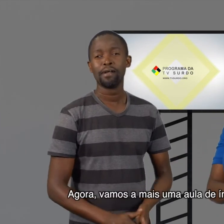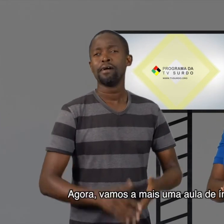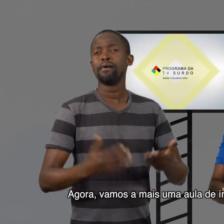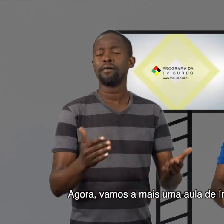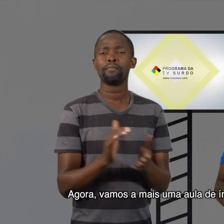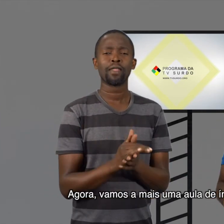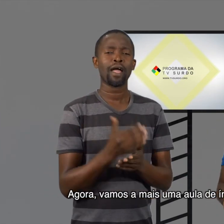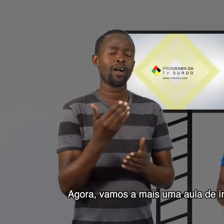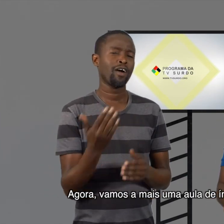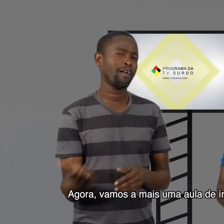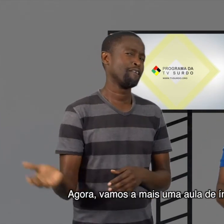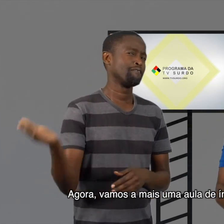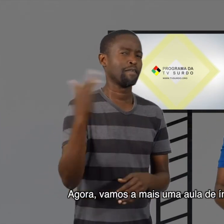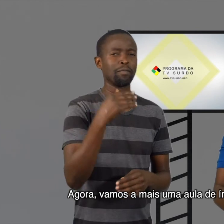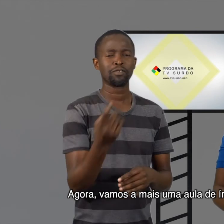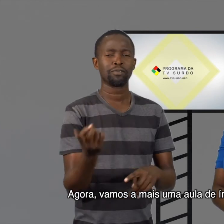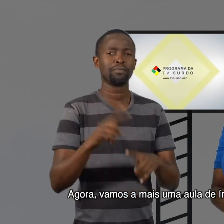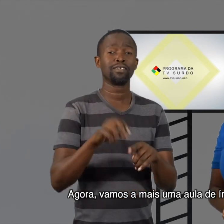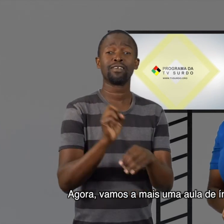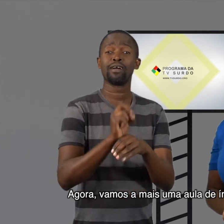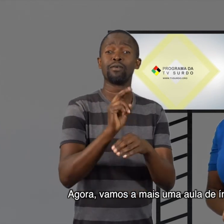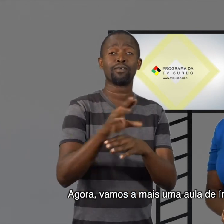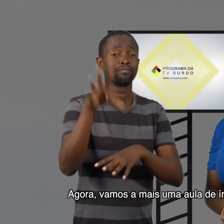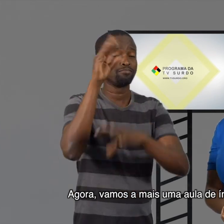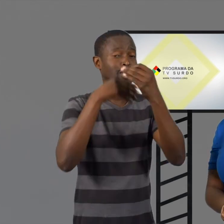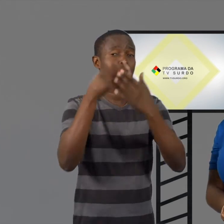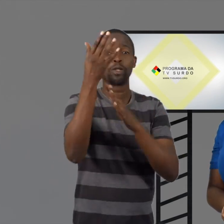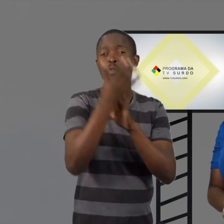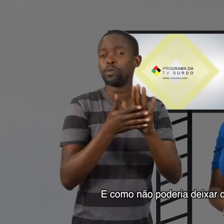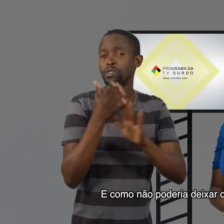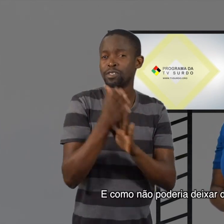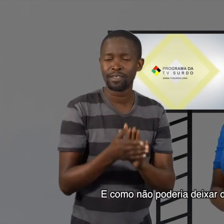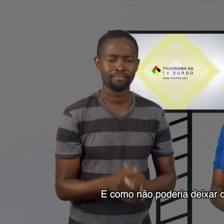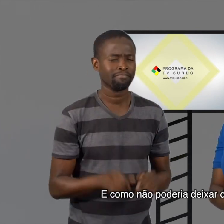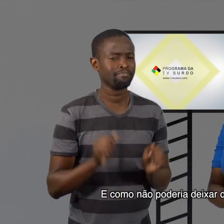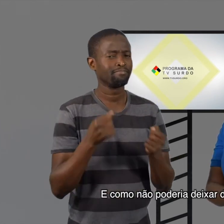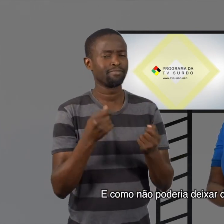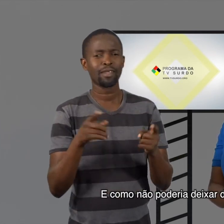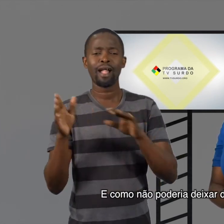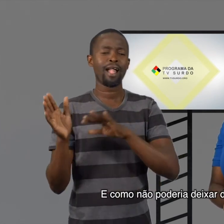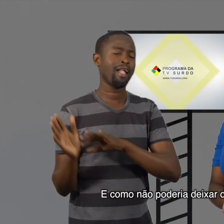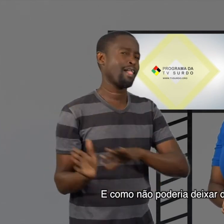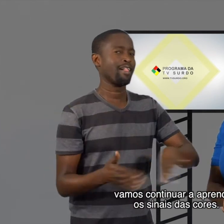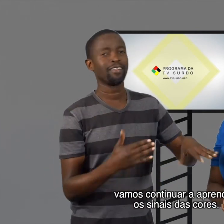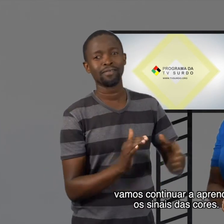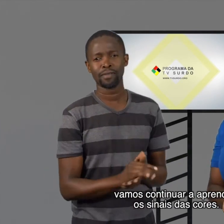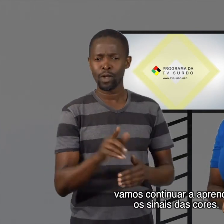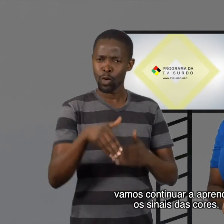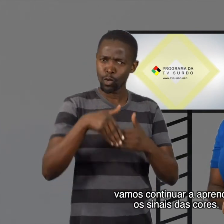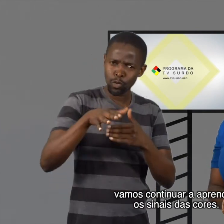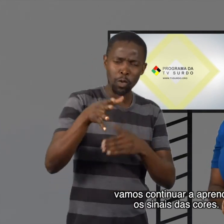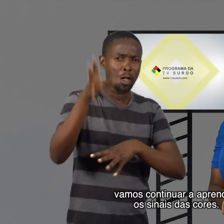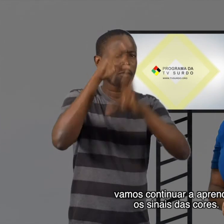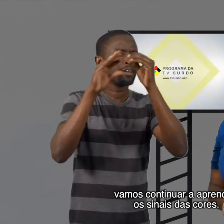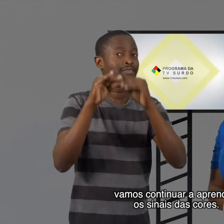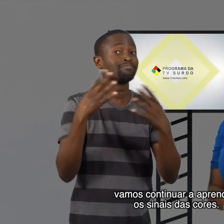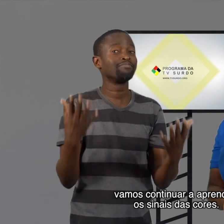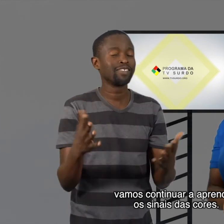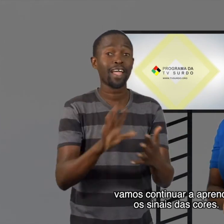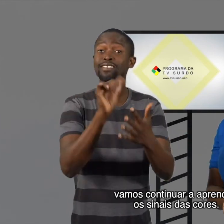Agora, vamos a mais uma aula de Língua de Sinais. E como não poderia deixar de ser, vamos continuar a